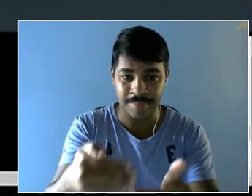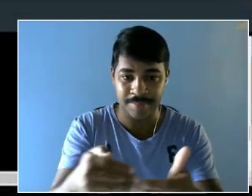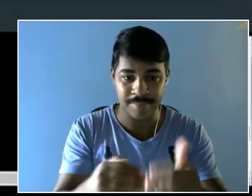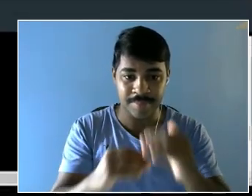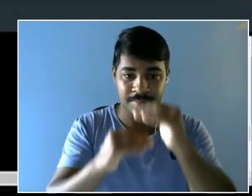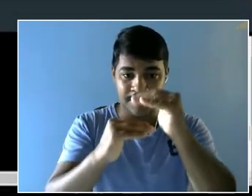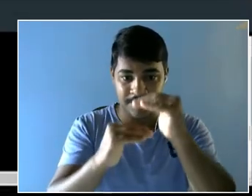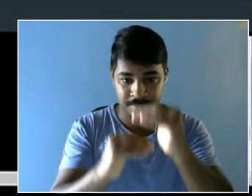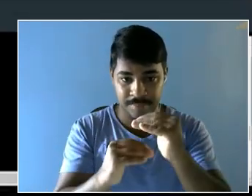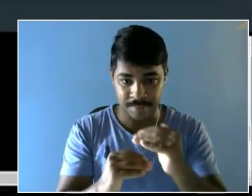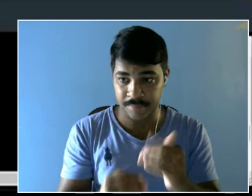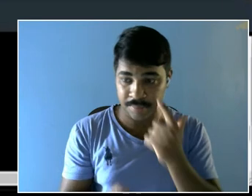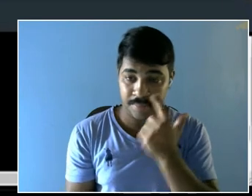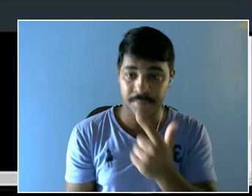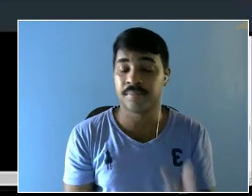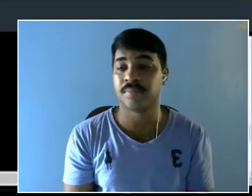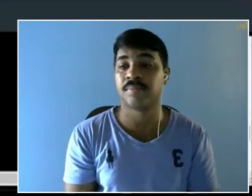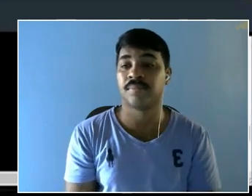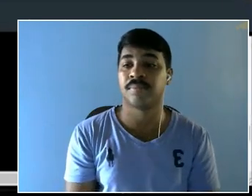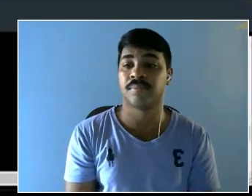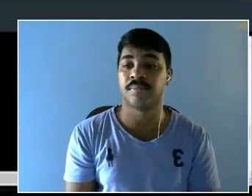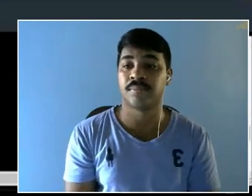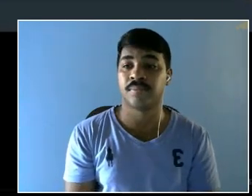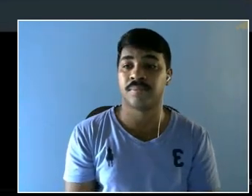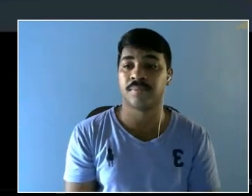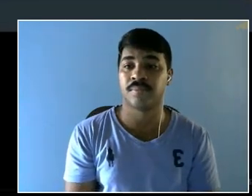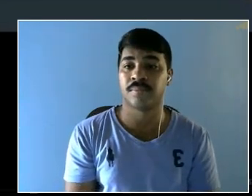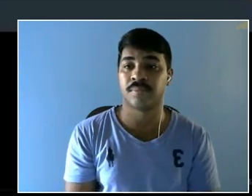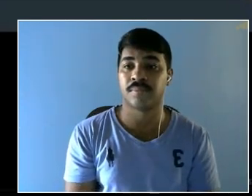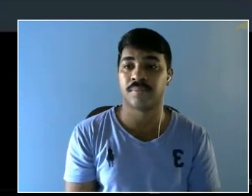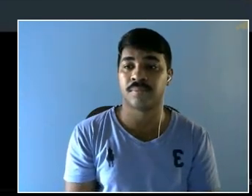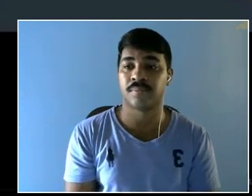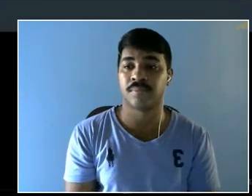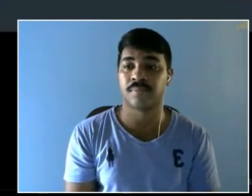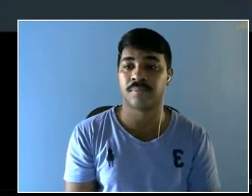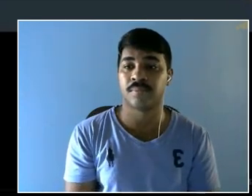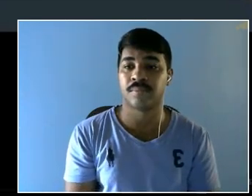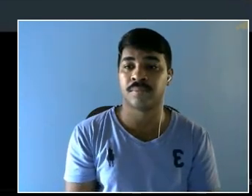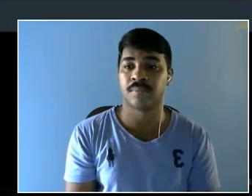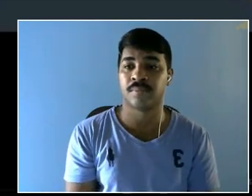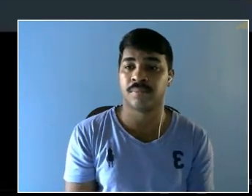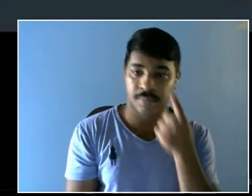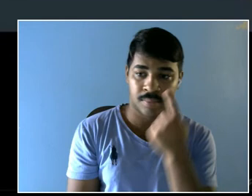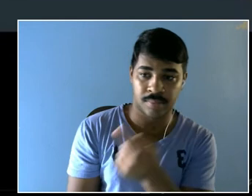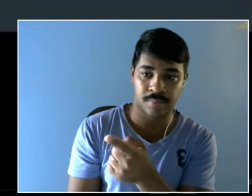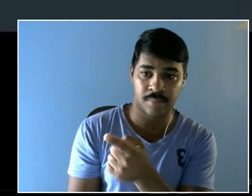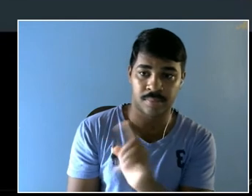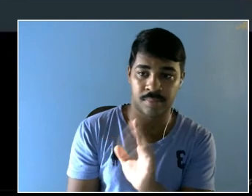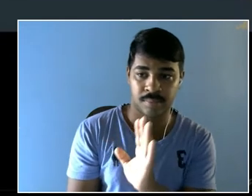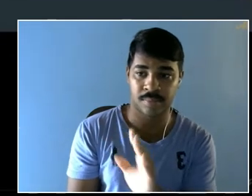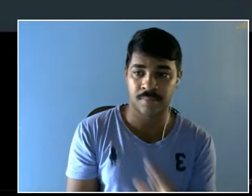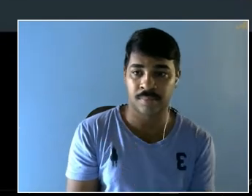programa. Então, eu vou usar ela. Então, eu clico aqui, ele começou o programa, daí ele